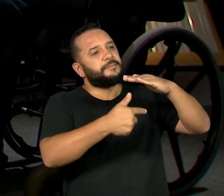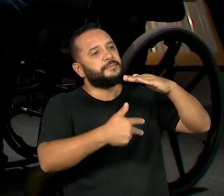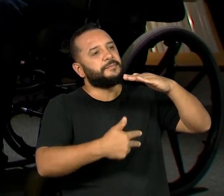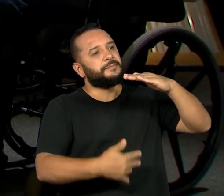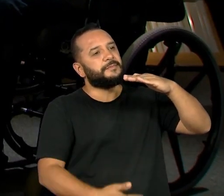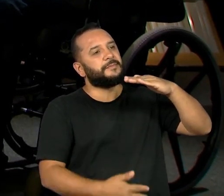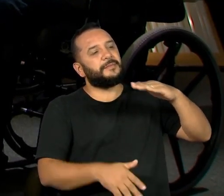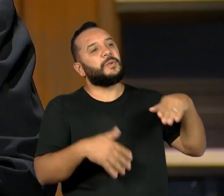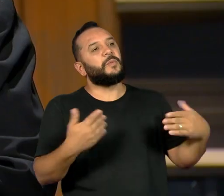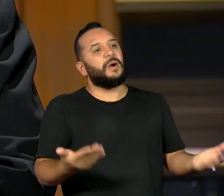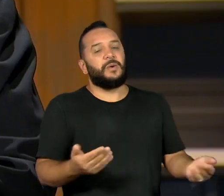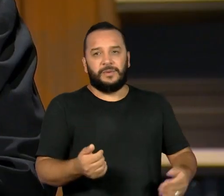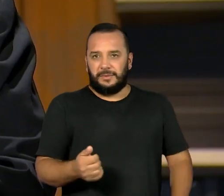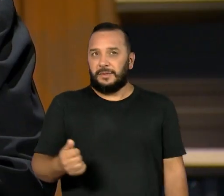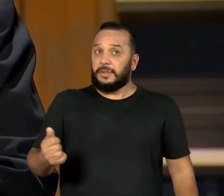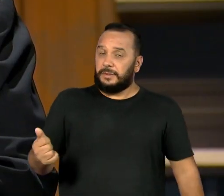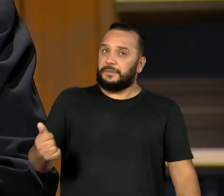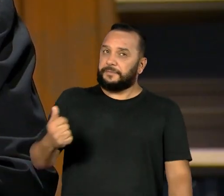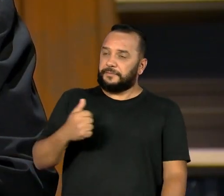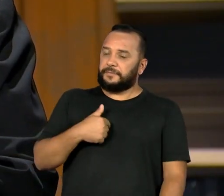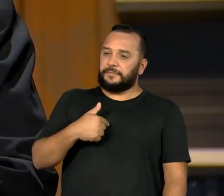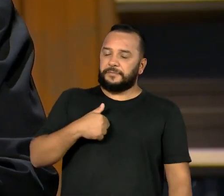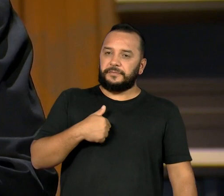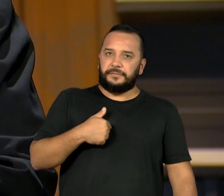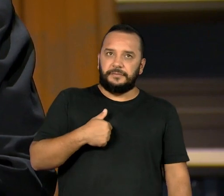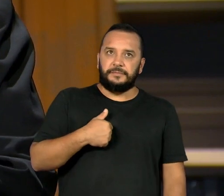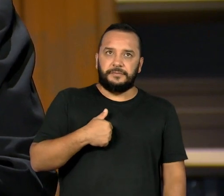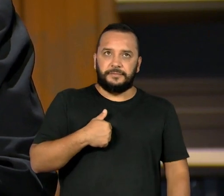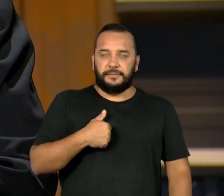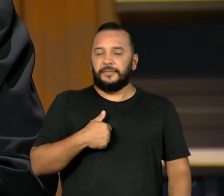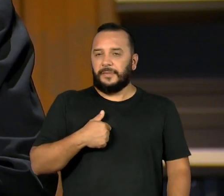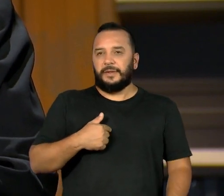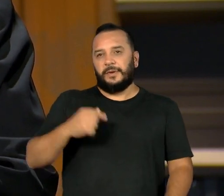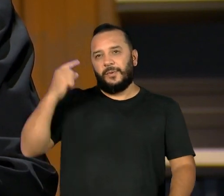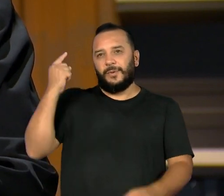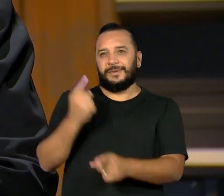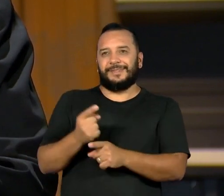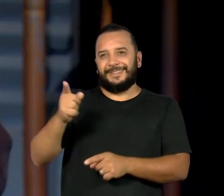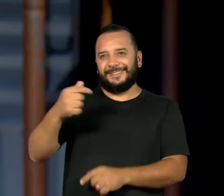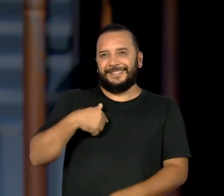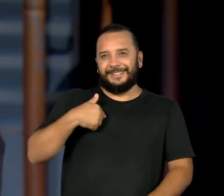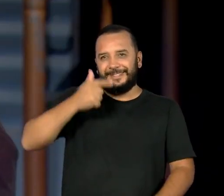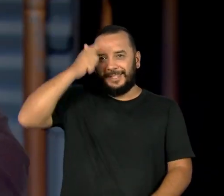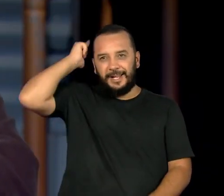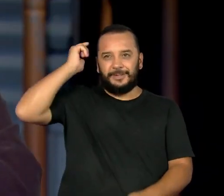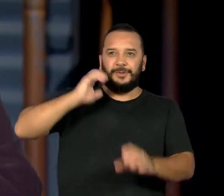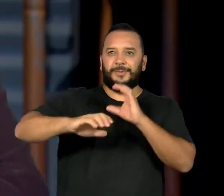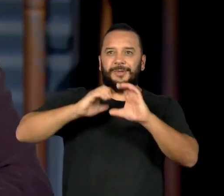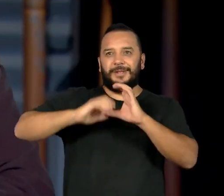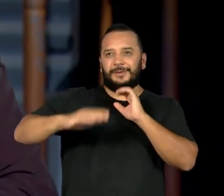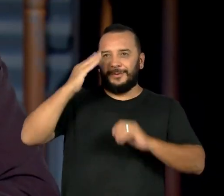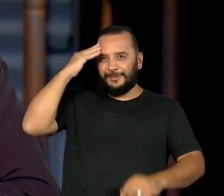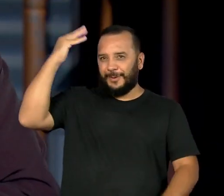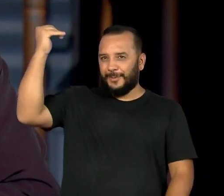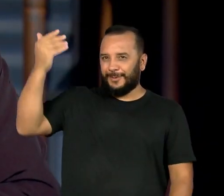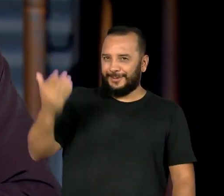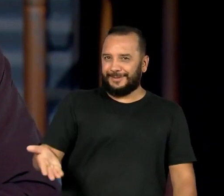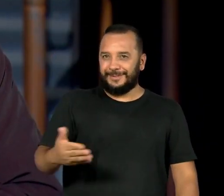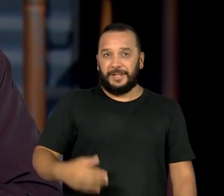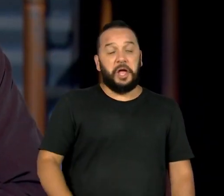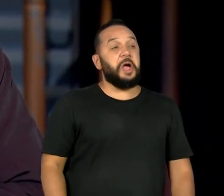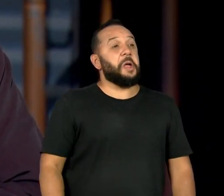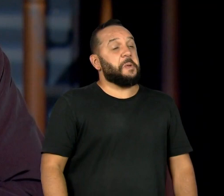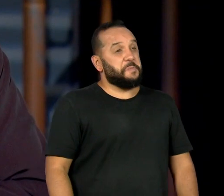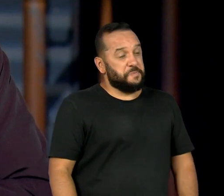finalmente encontrei o grande comunicador Marcelo Tassi. Mas isso daí foi